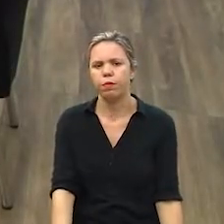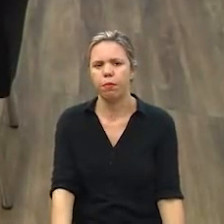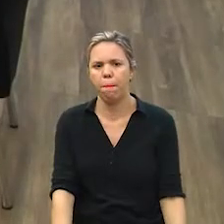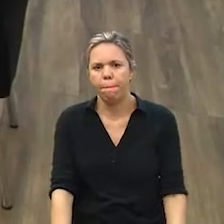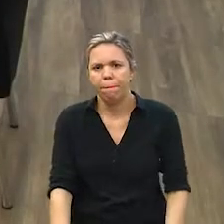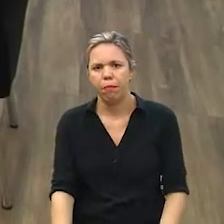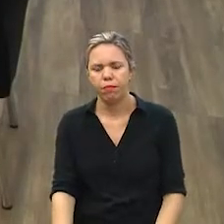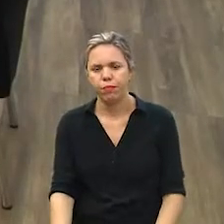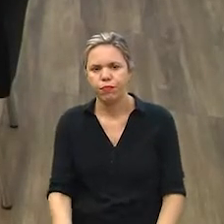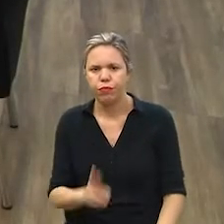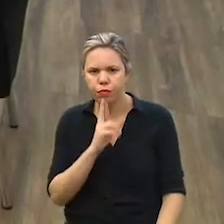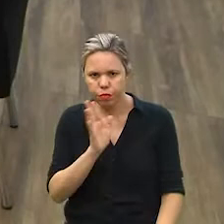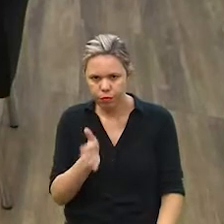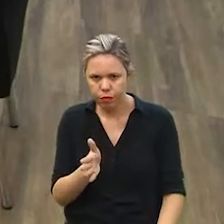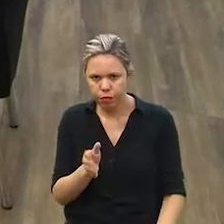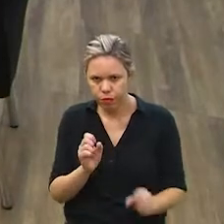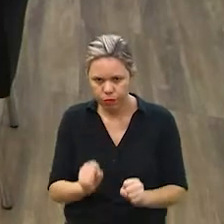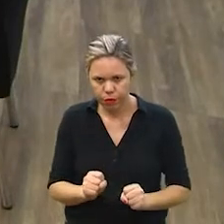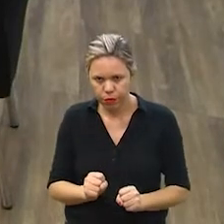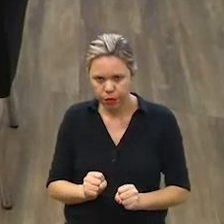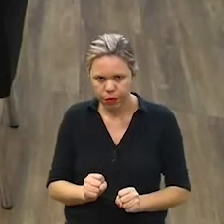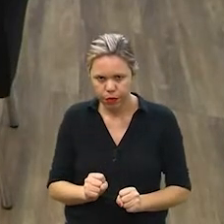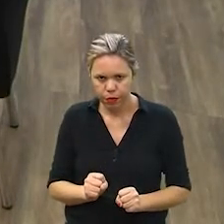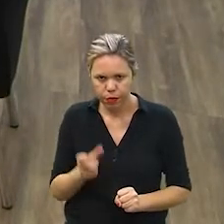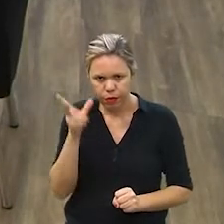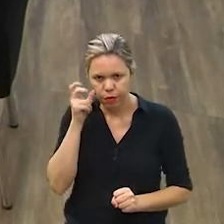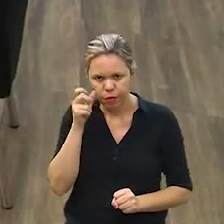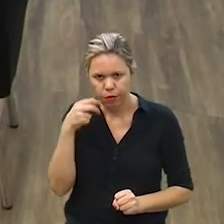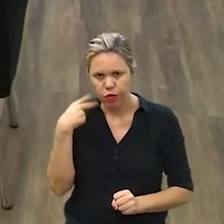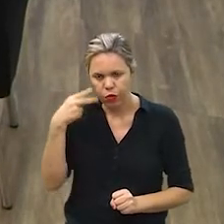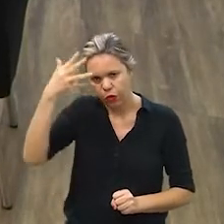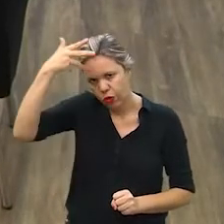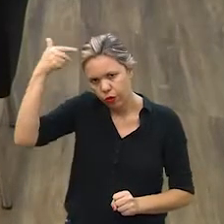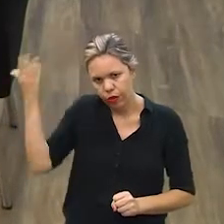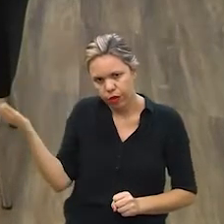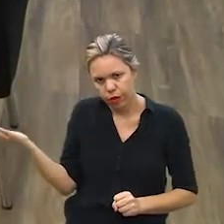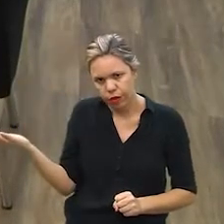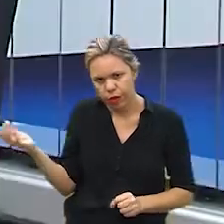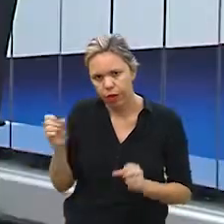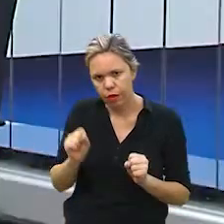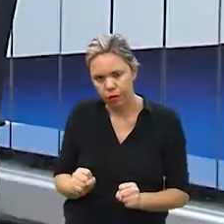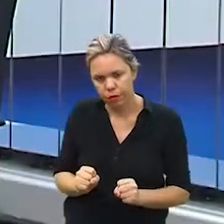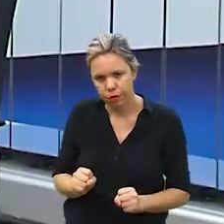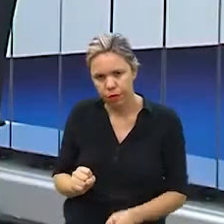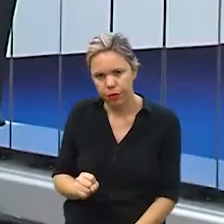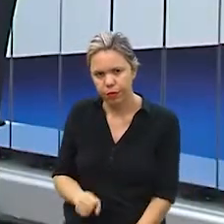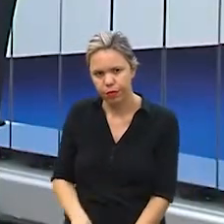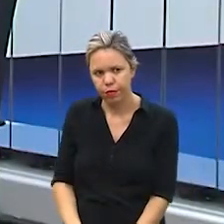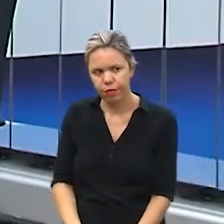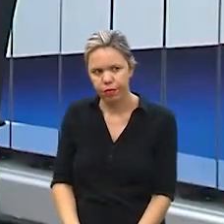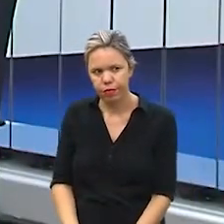Você quer que eu responda já, imediatamente, ou vamos ouvir primeiro o vereador Rodrigo? Pode ser. Eu vou pegar uma